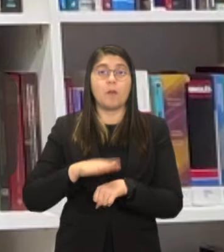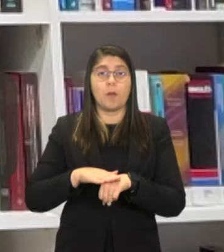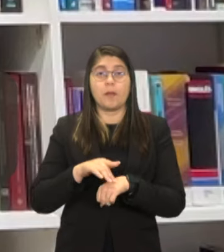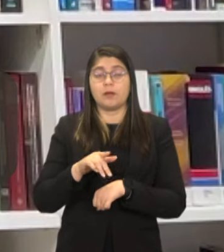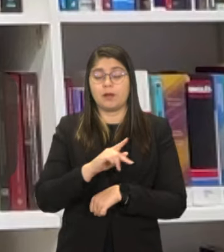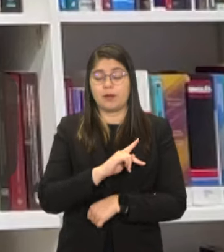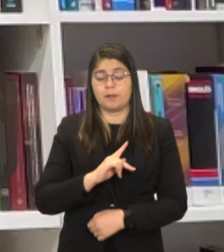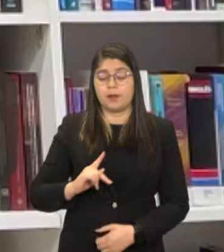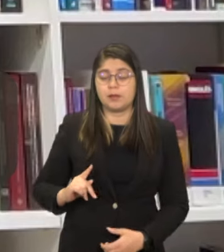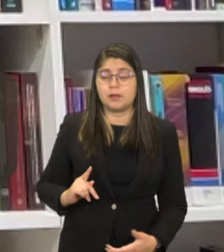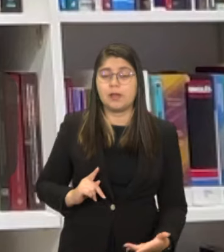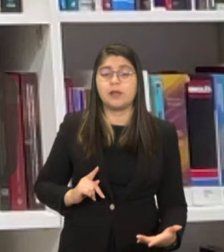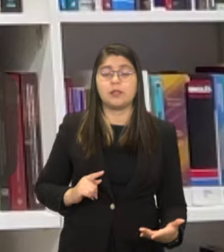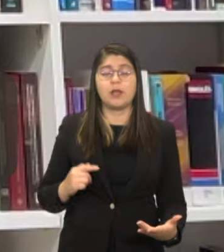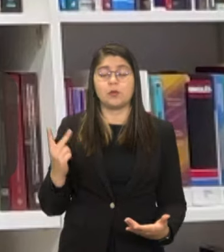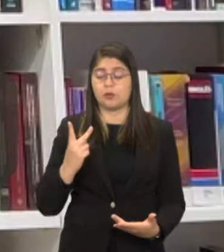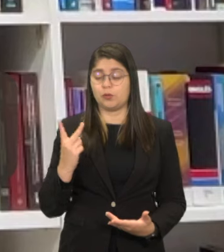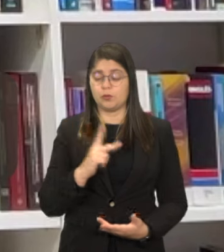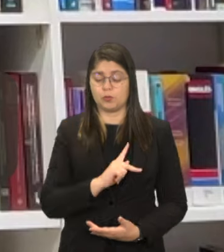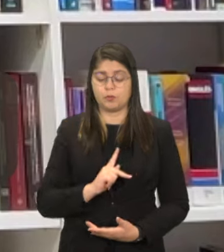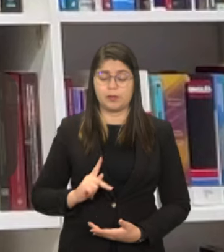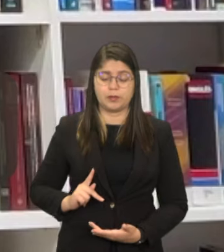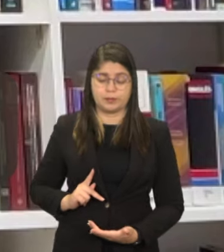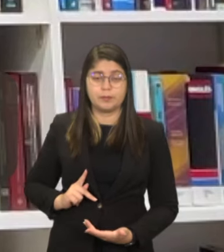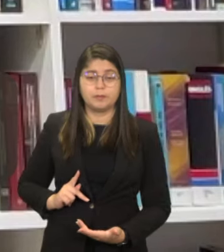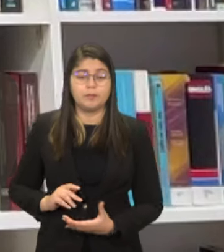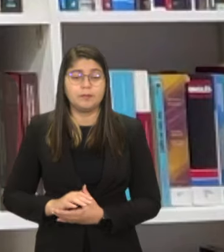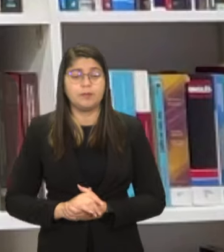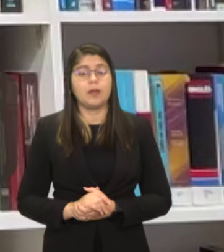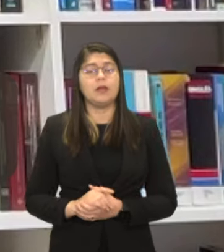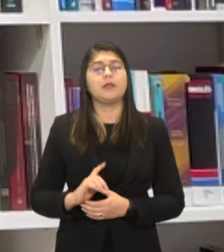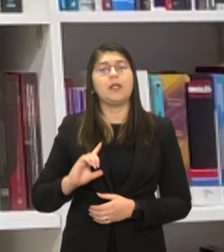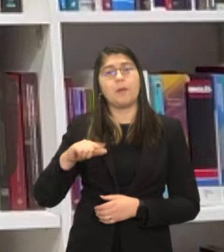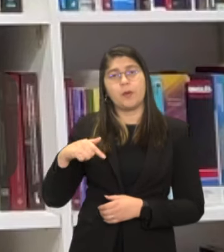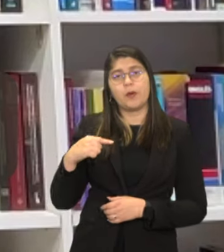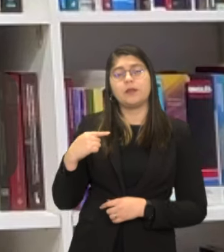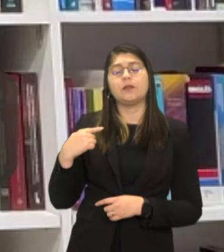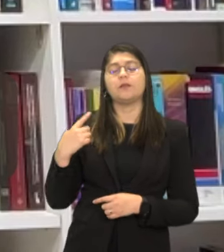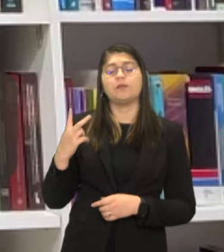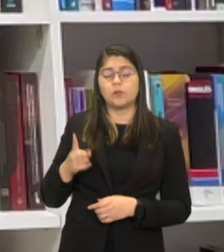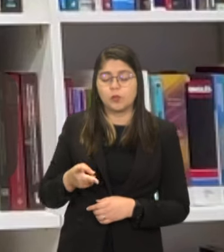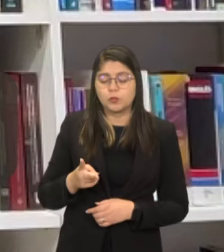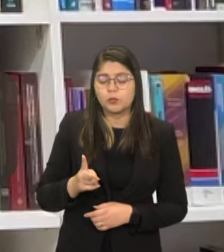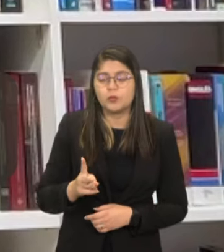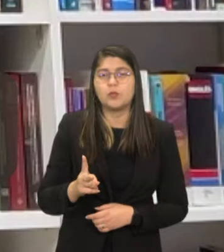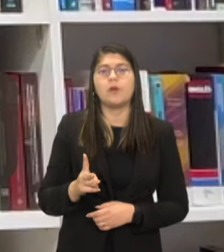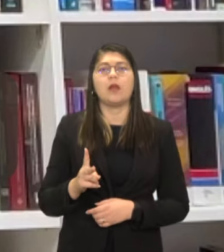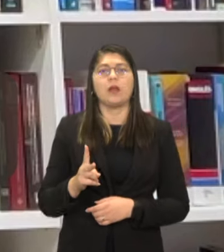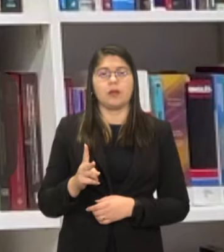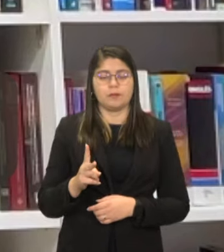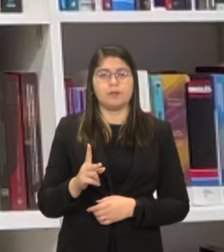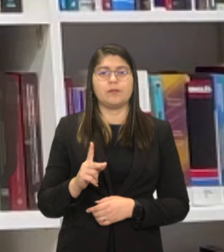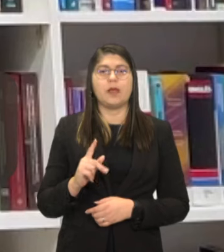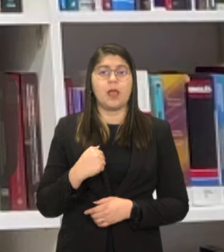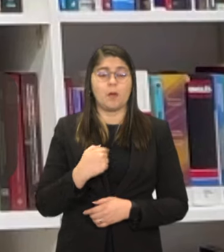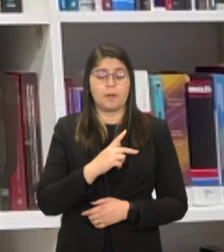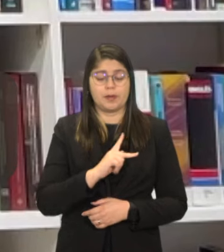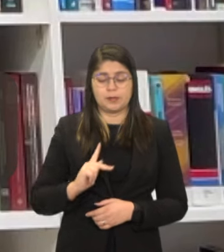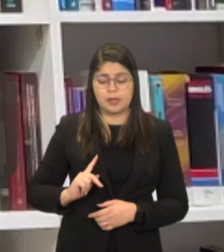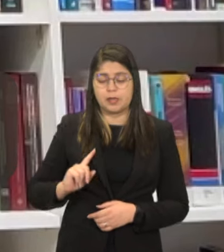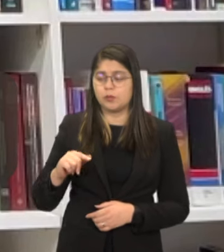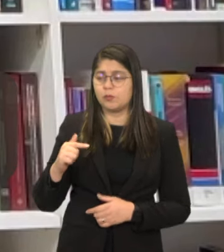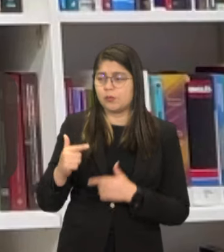eu era seu vice-presidente, o sucedi, dei continuidade aos seus trabalhos e confesso a